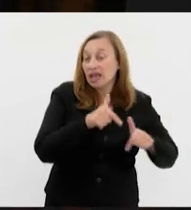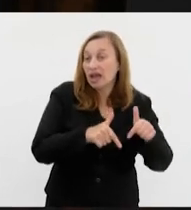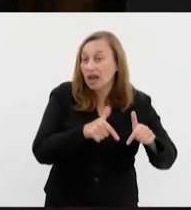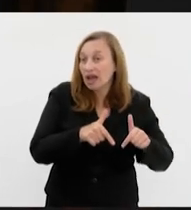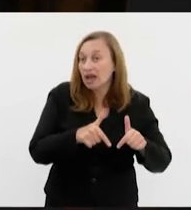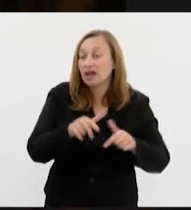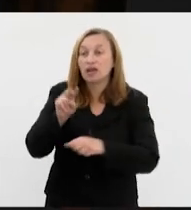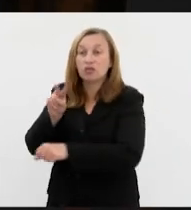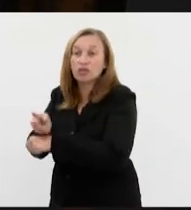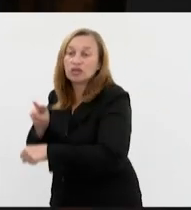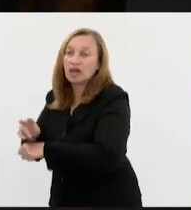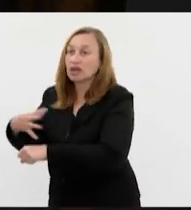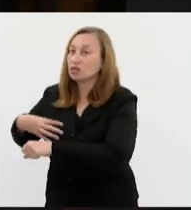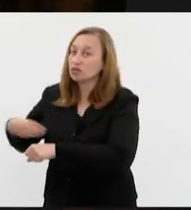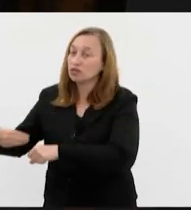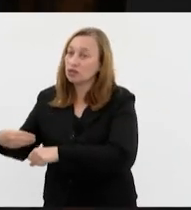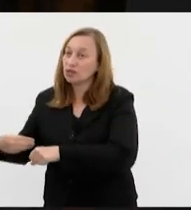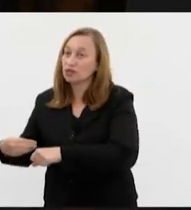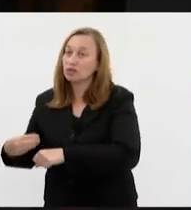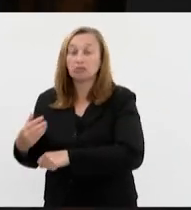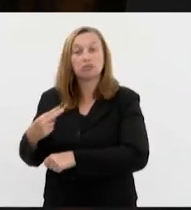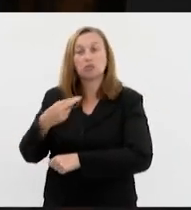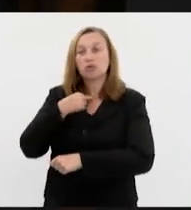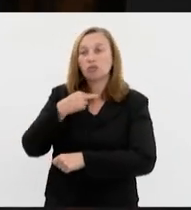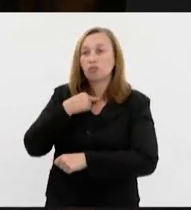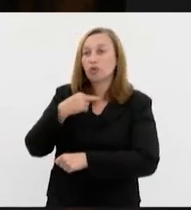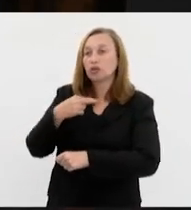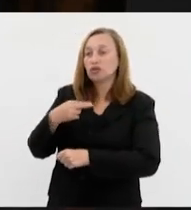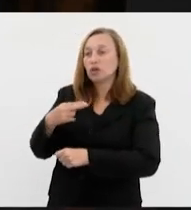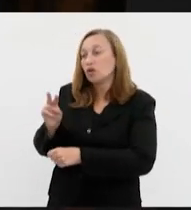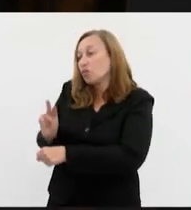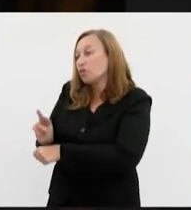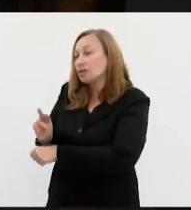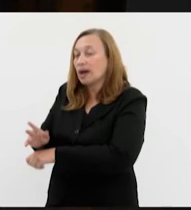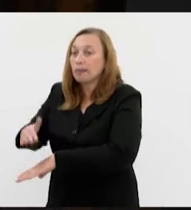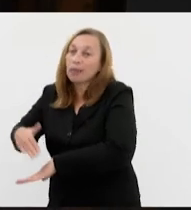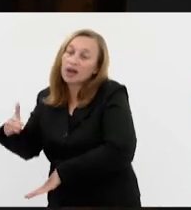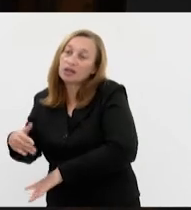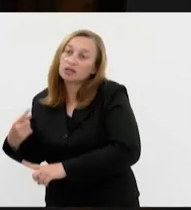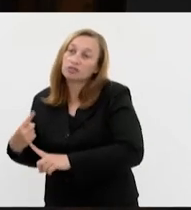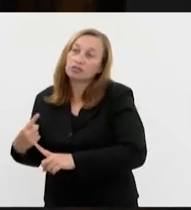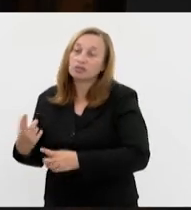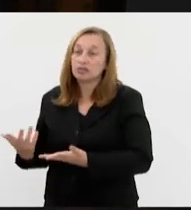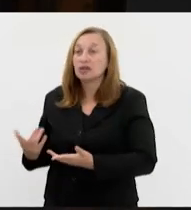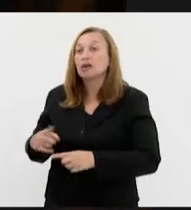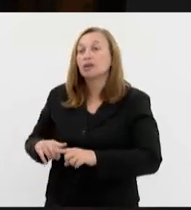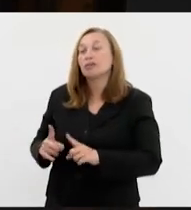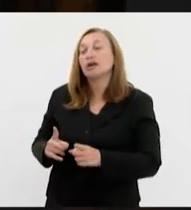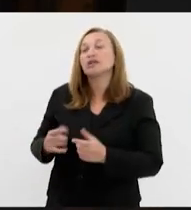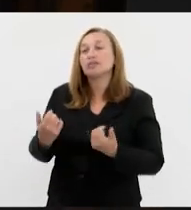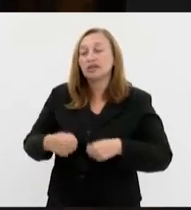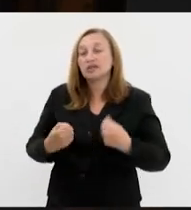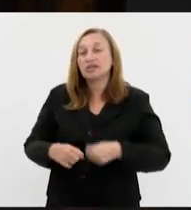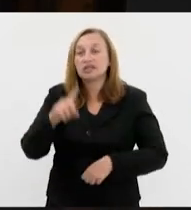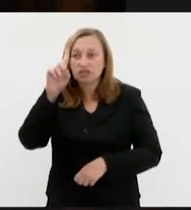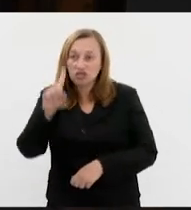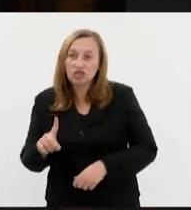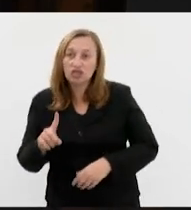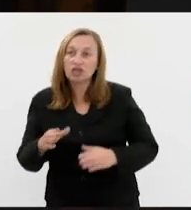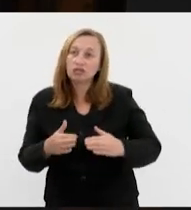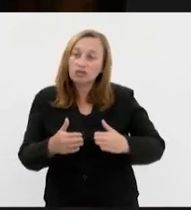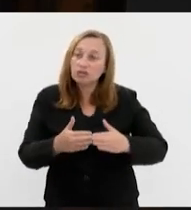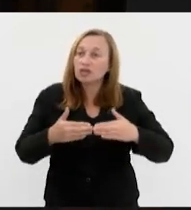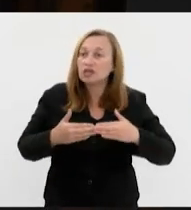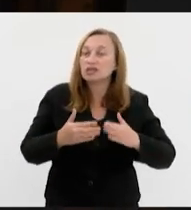que é direito, prioridade absoluta, que são as crianças. A gente precisa garantir ao pai e à mãe essa licença para